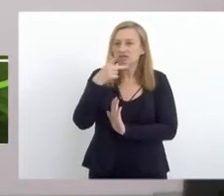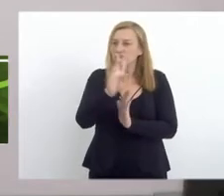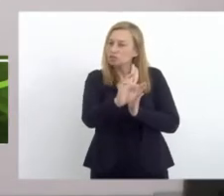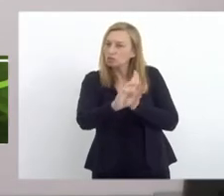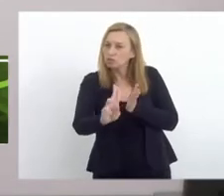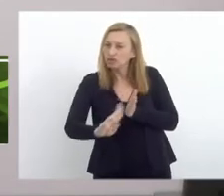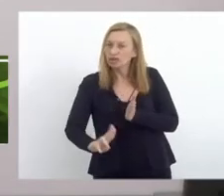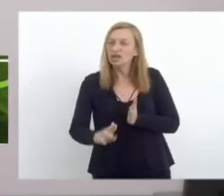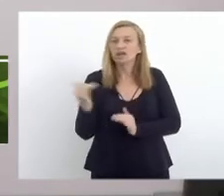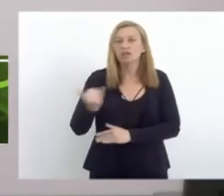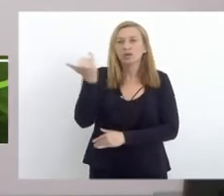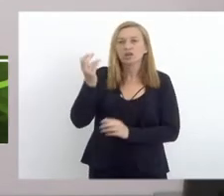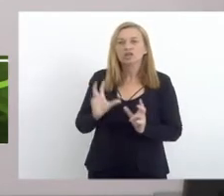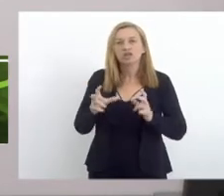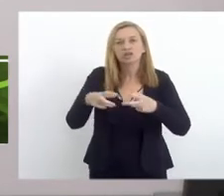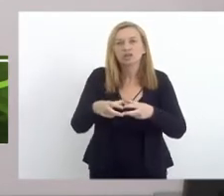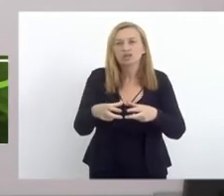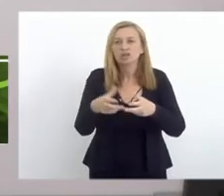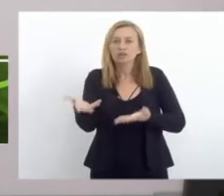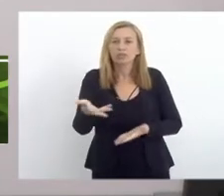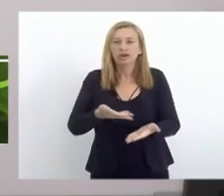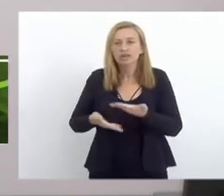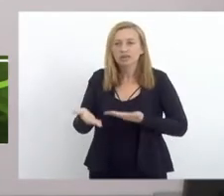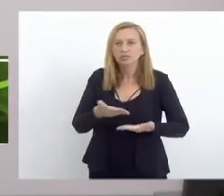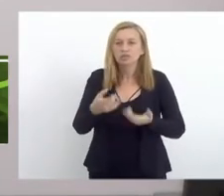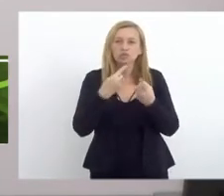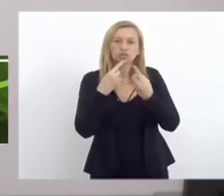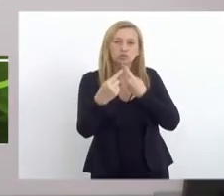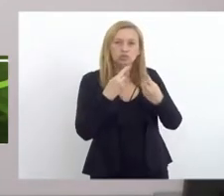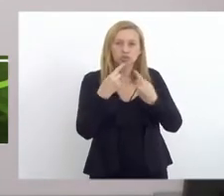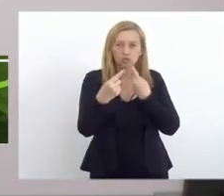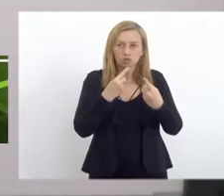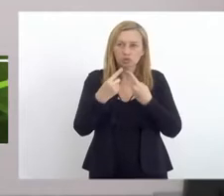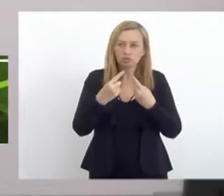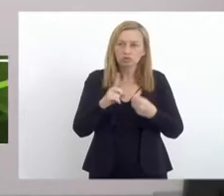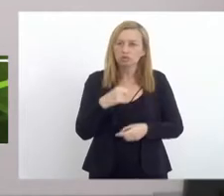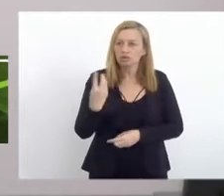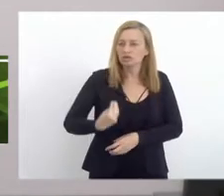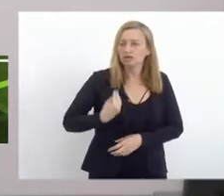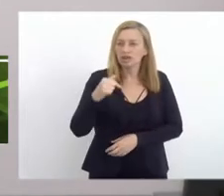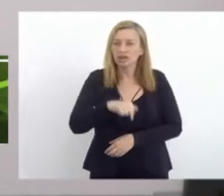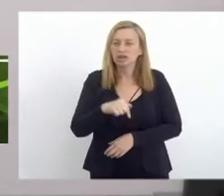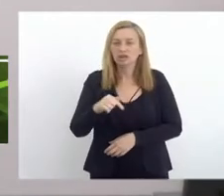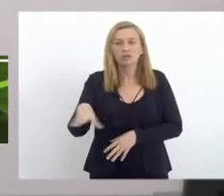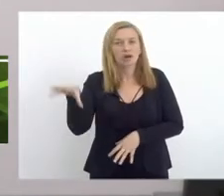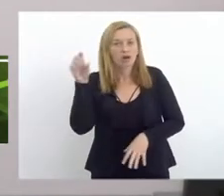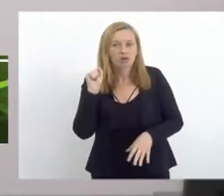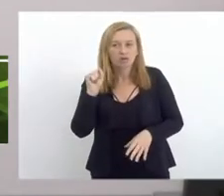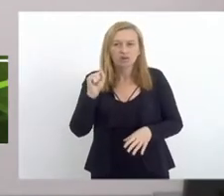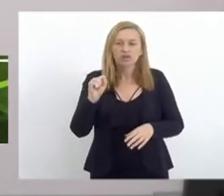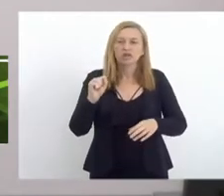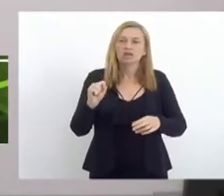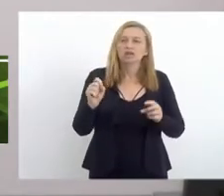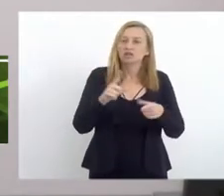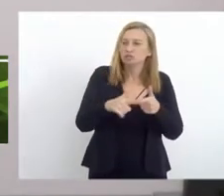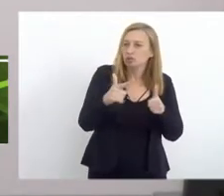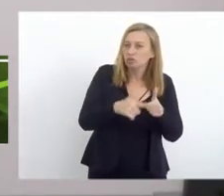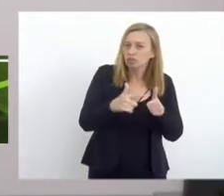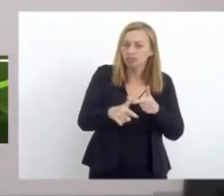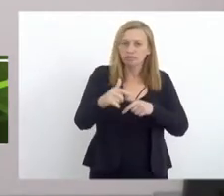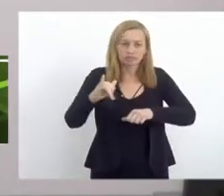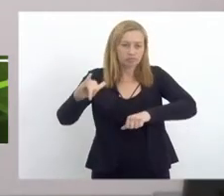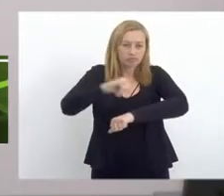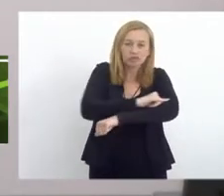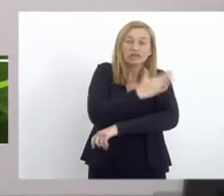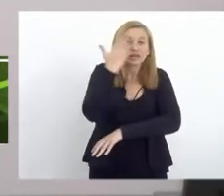da importância desta comissão, a participação, o diálogo, estamos aqui para ouvir as demandas dos aeroportos, saber